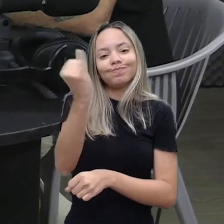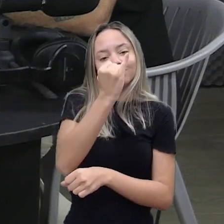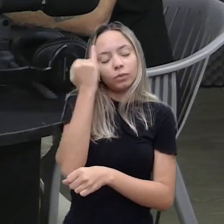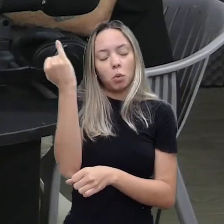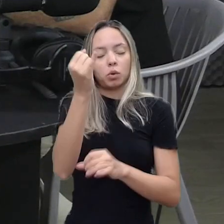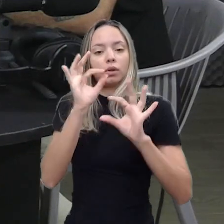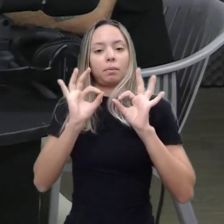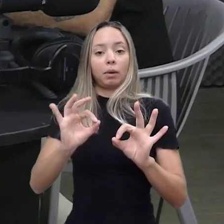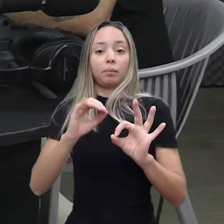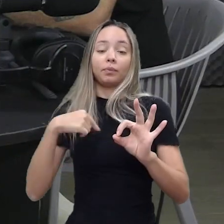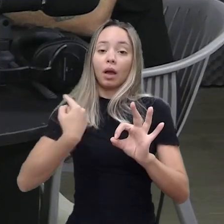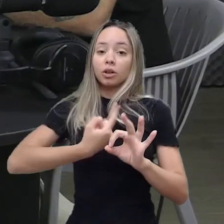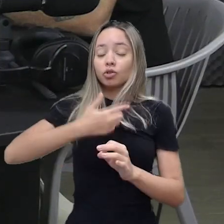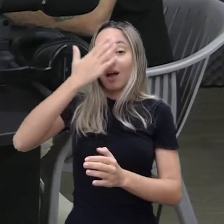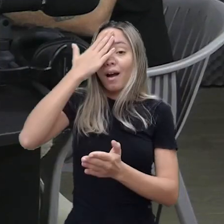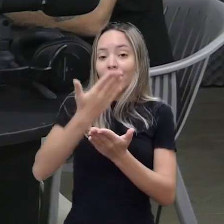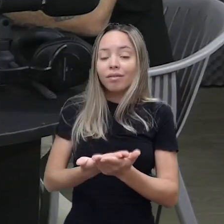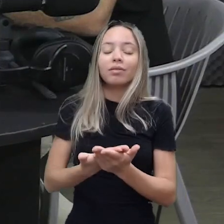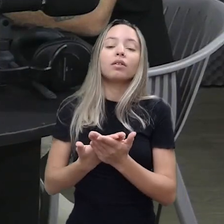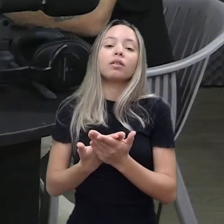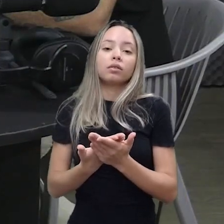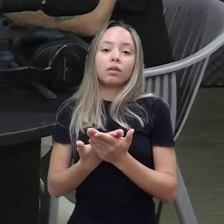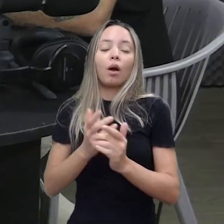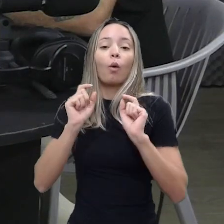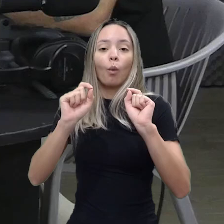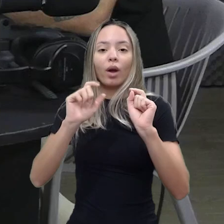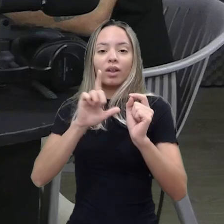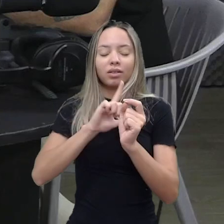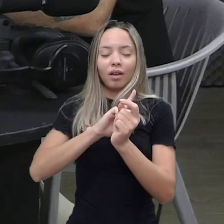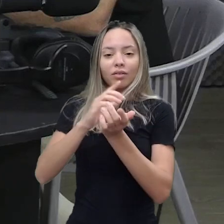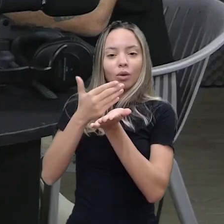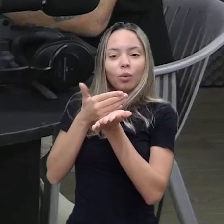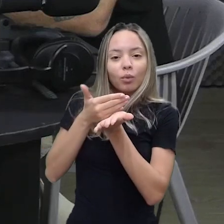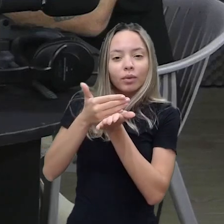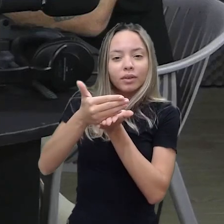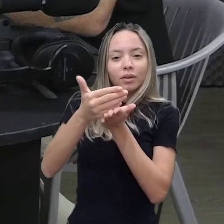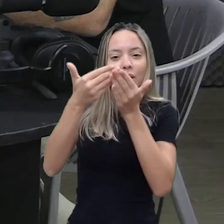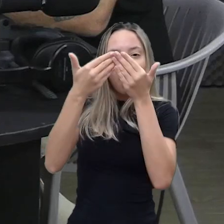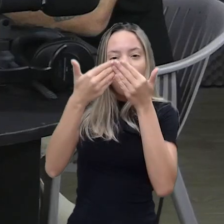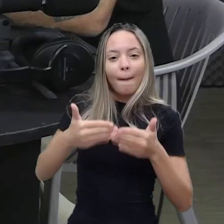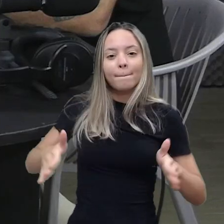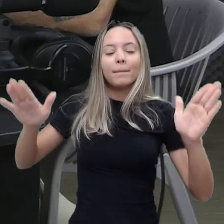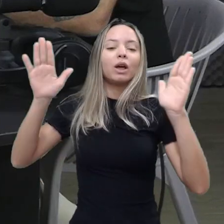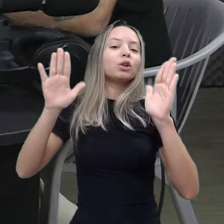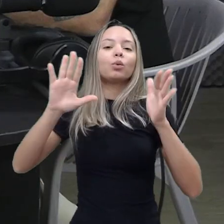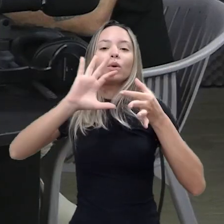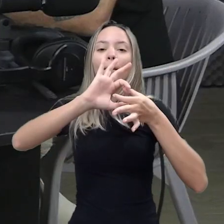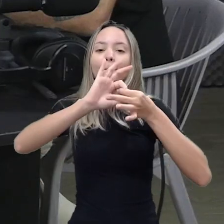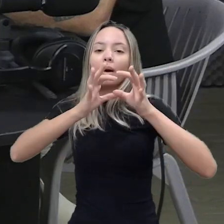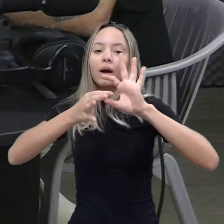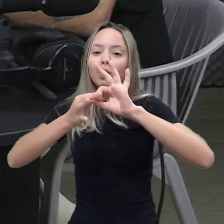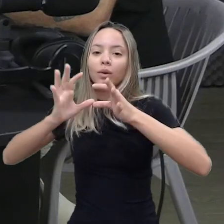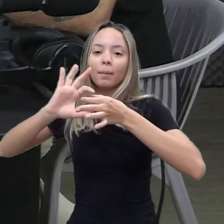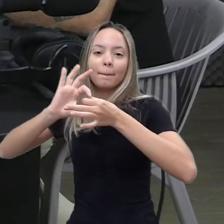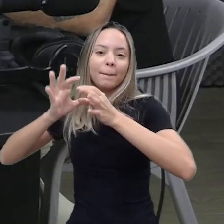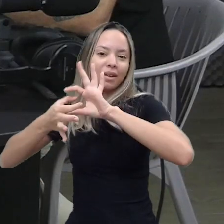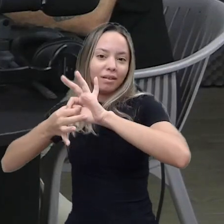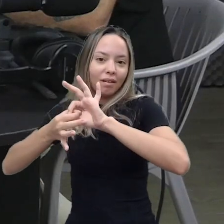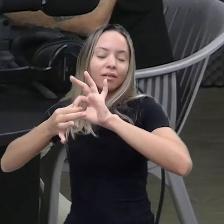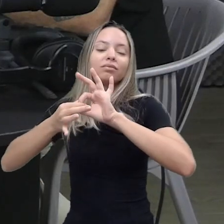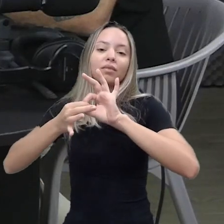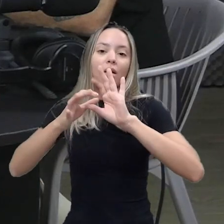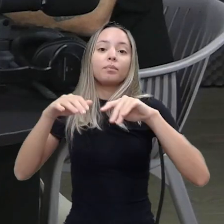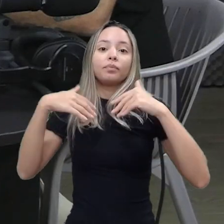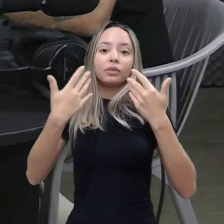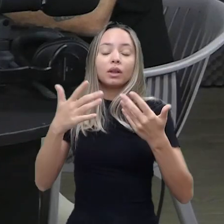a gente acredita agora mesmo, né, como a gente teve o início da abertura das Paralimpíadas, então tudo isso dá